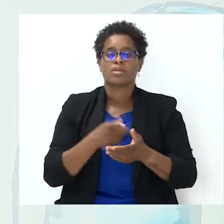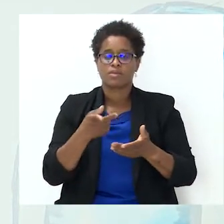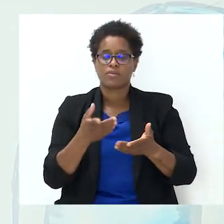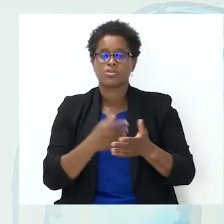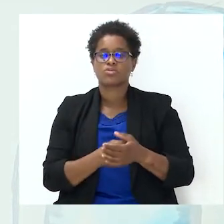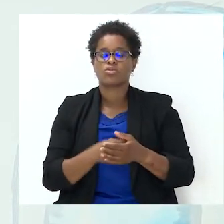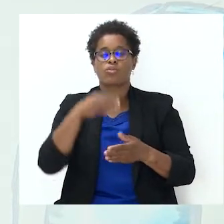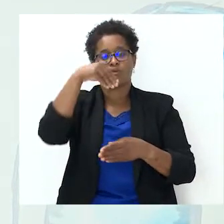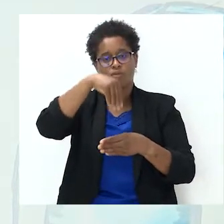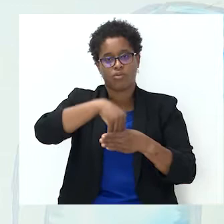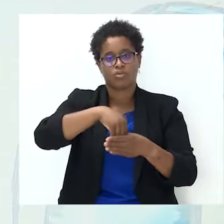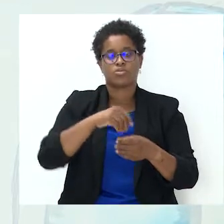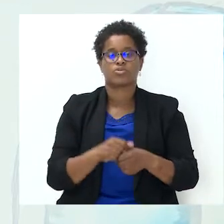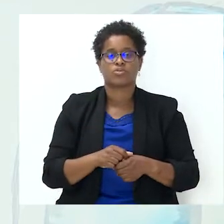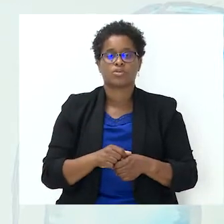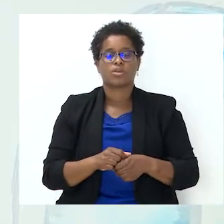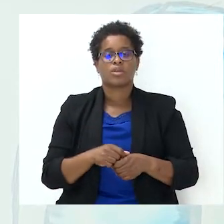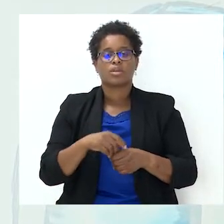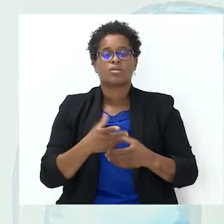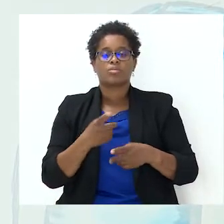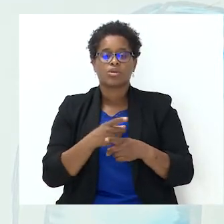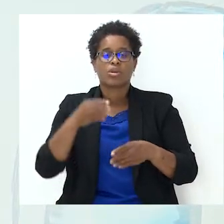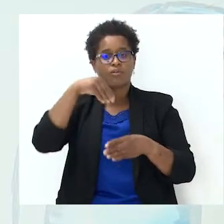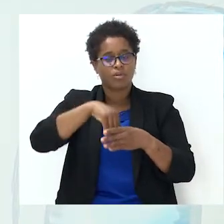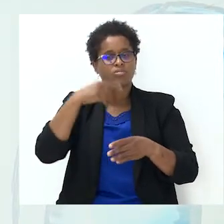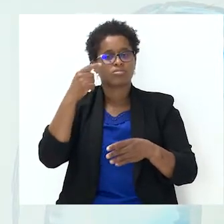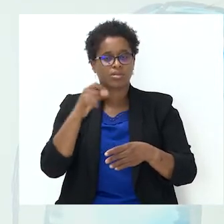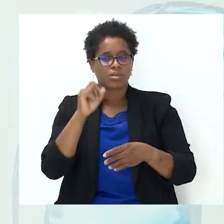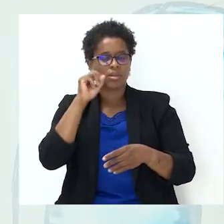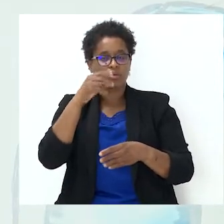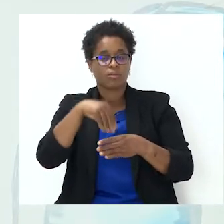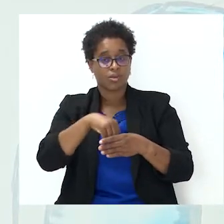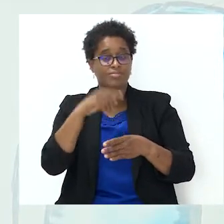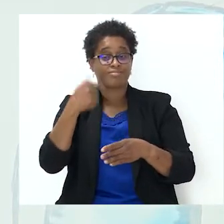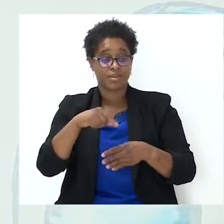Através do voto. E quem vota tem que ser